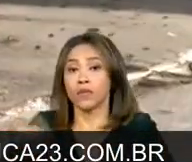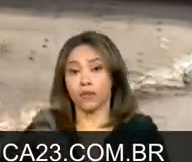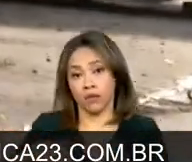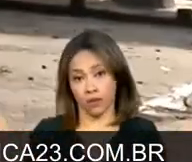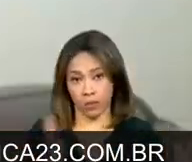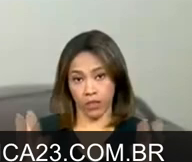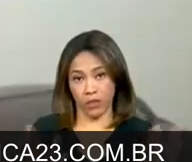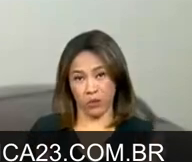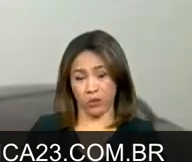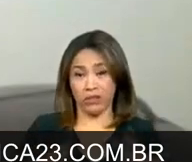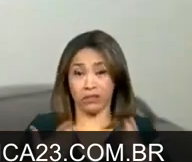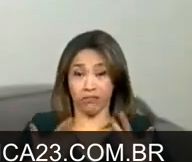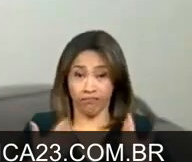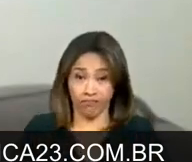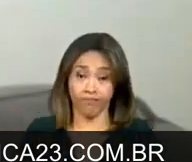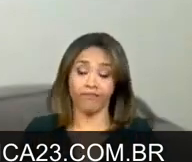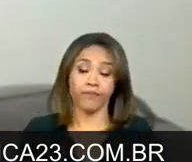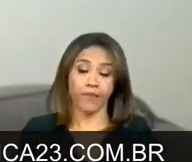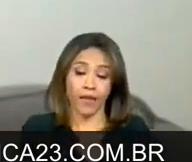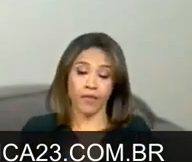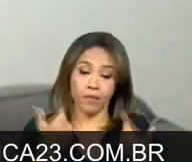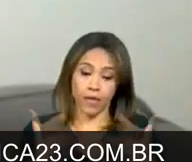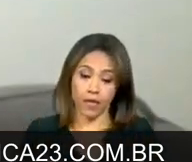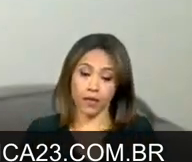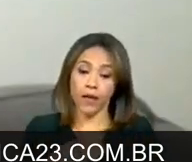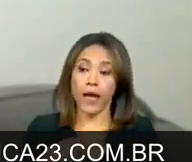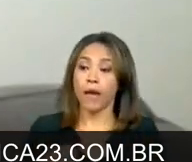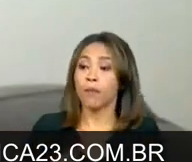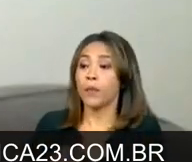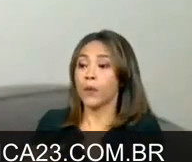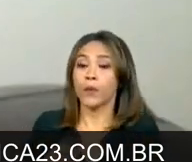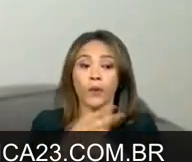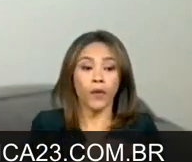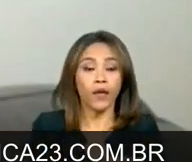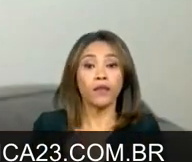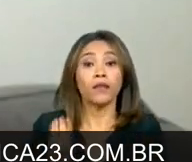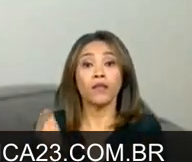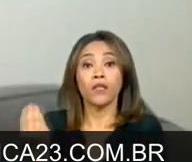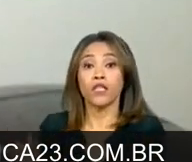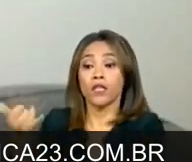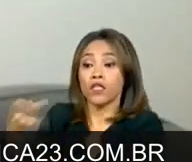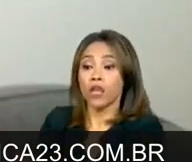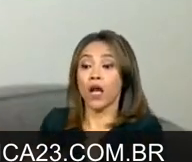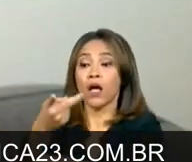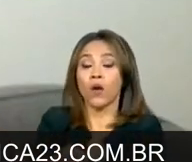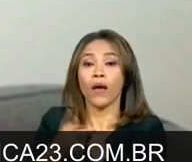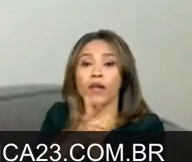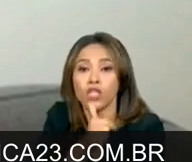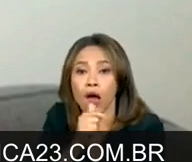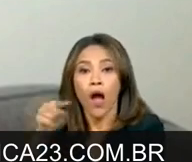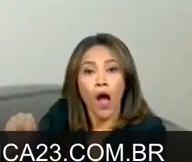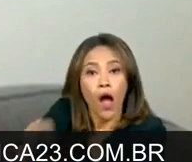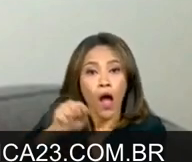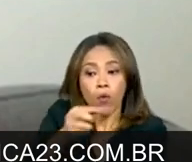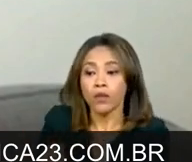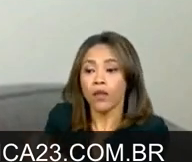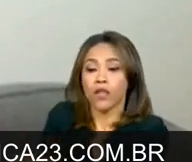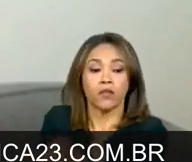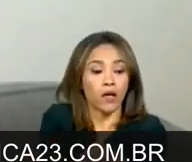mais quentes. A ideia é deixar pontos de águas para os companheiros, para que os companheiros e